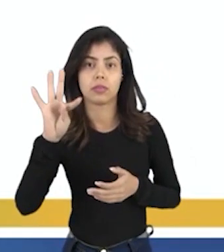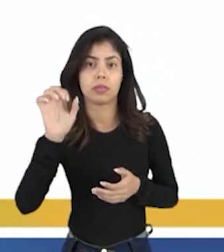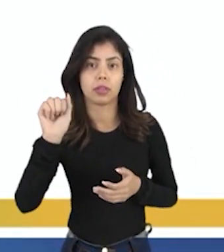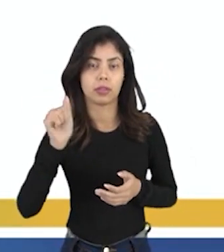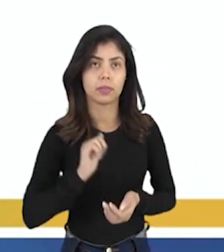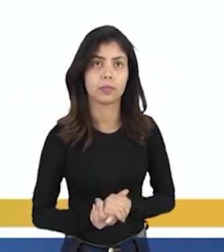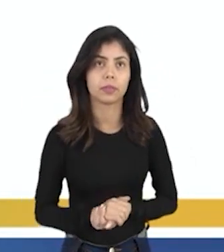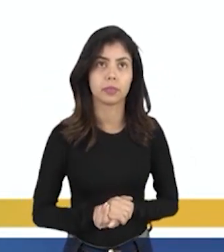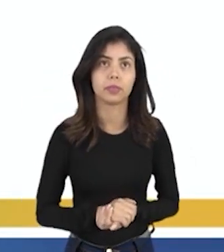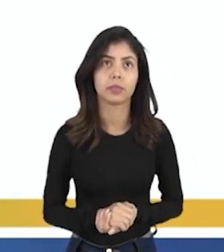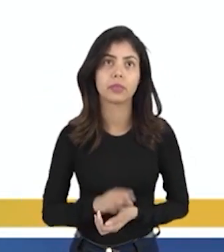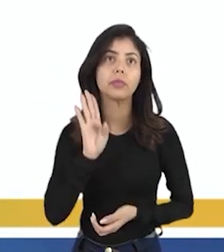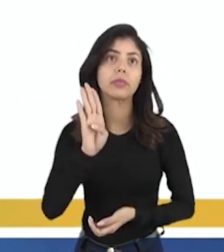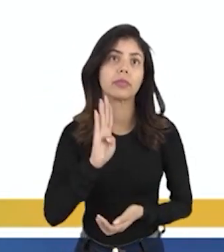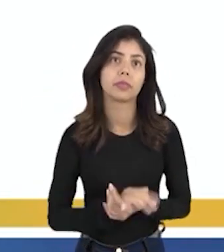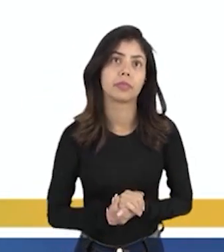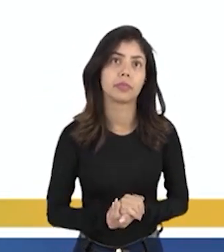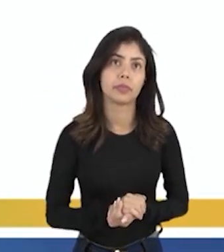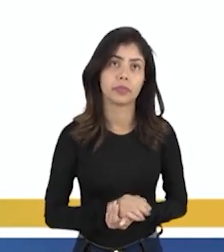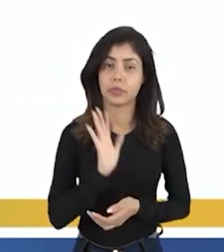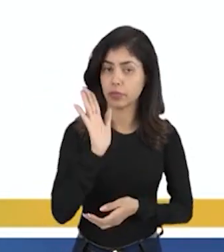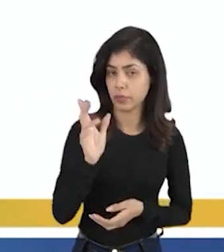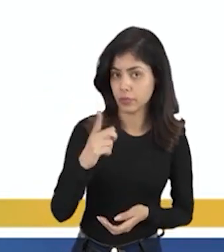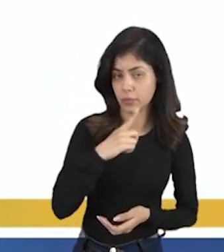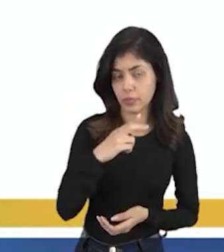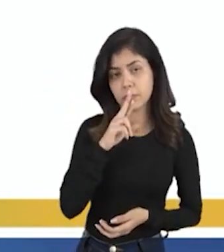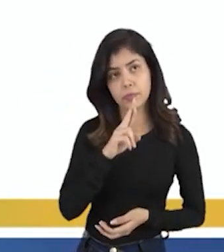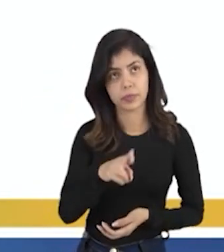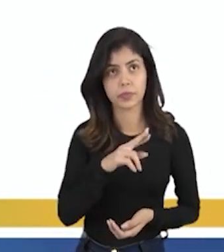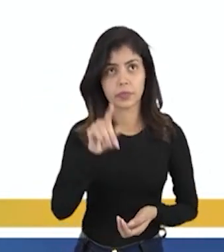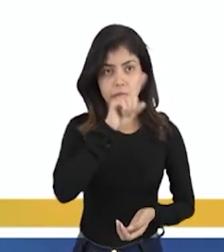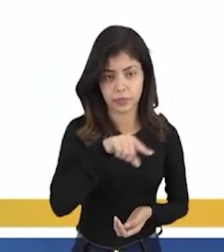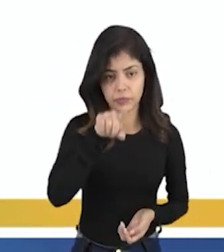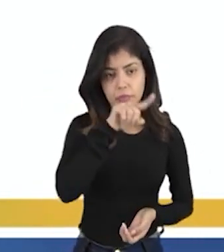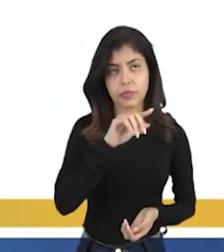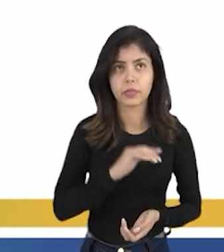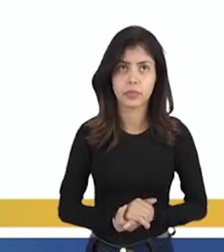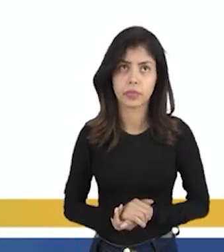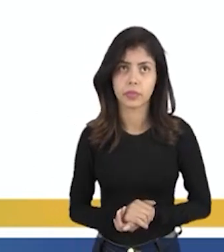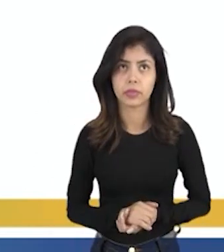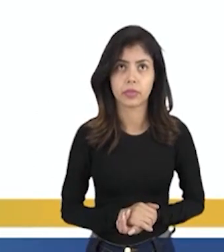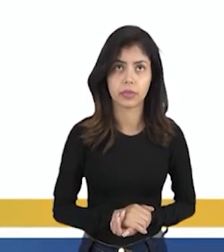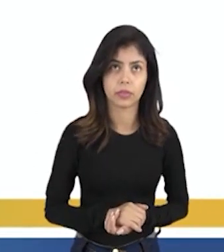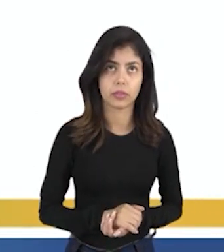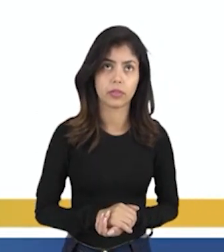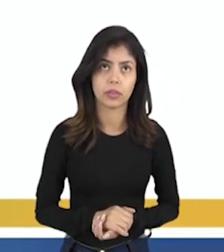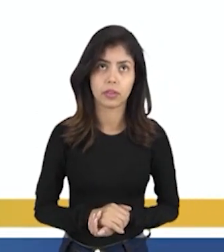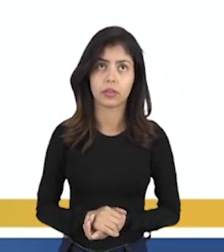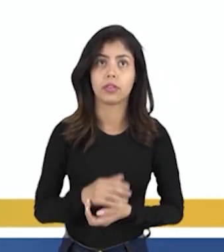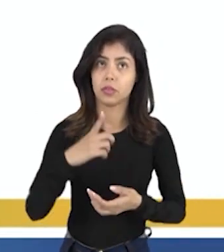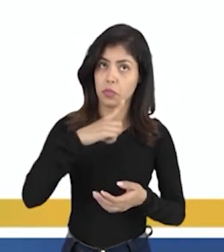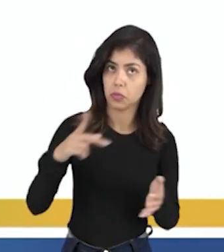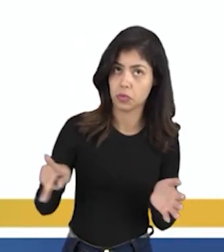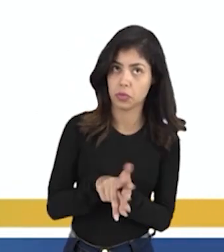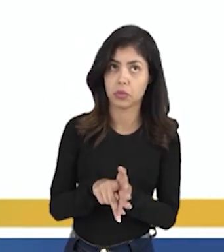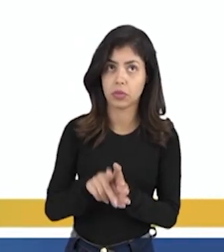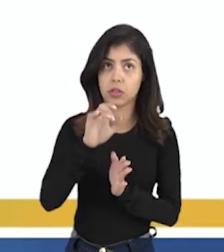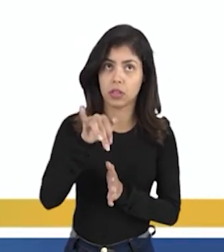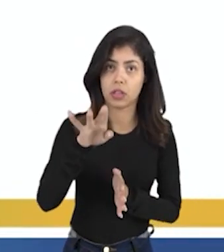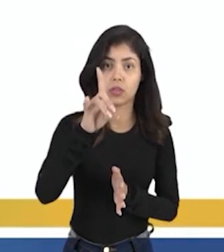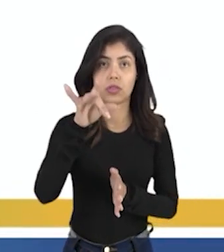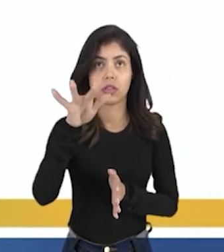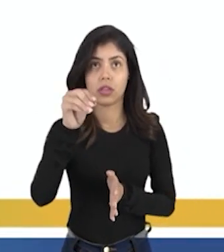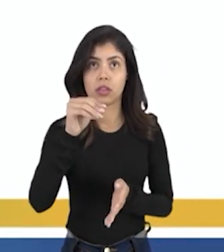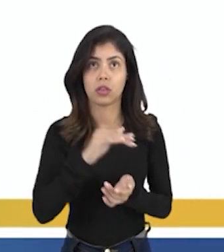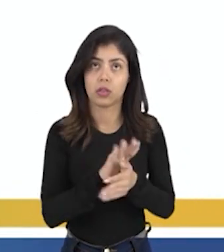metalinguística. A B, que aí já temos marcado aí a resposta adequada, que seria a atitude do enunciador